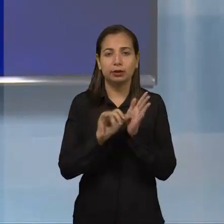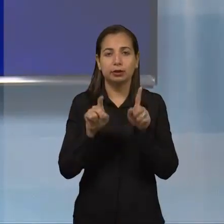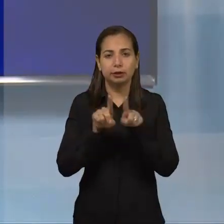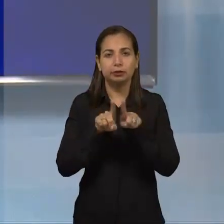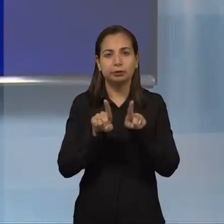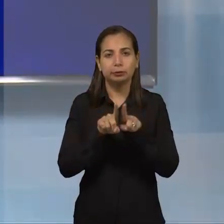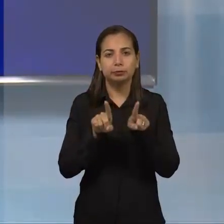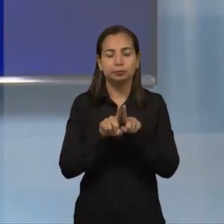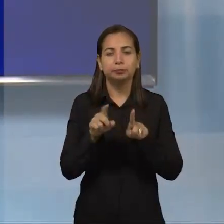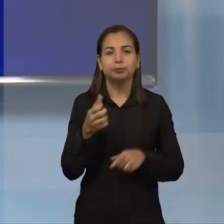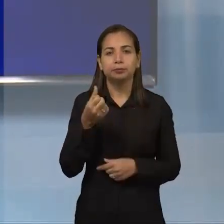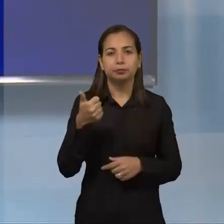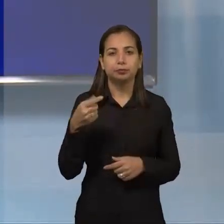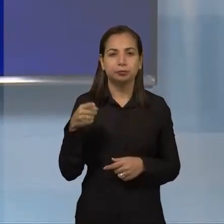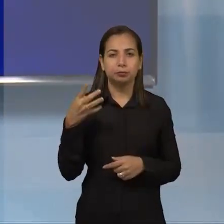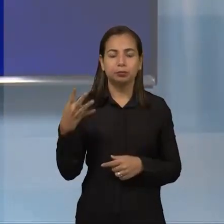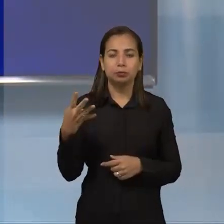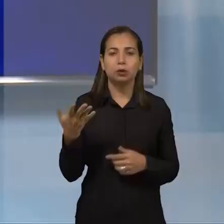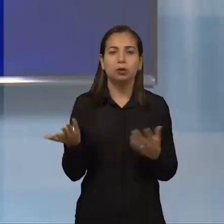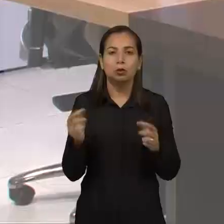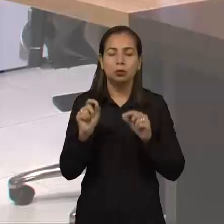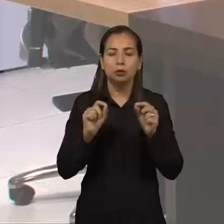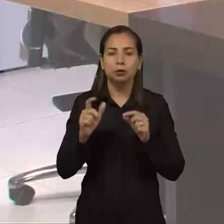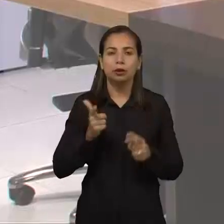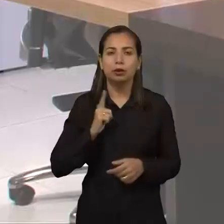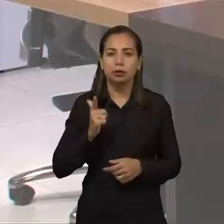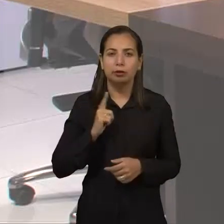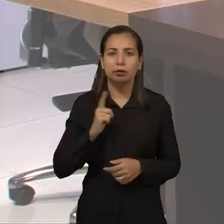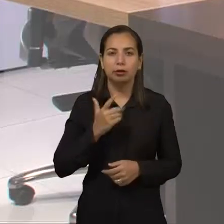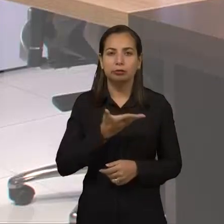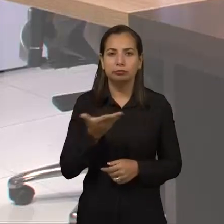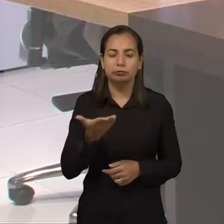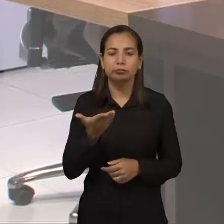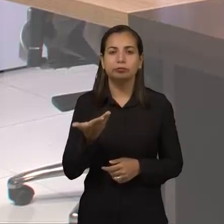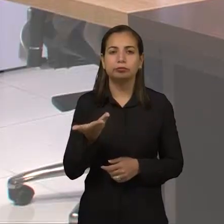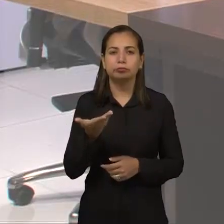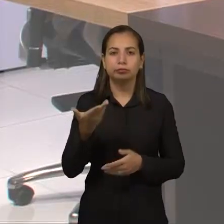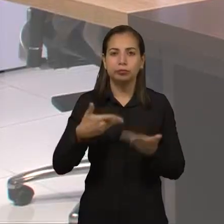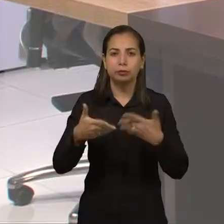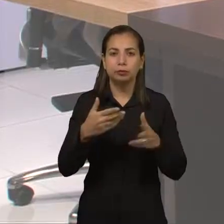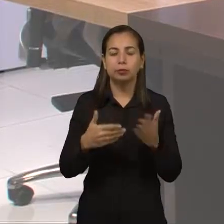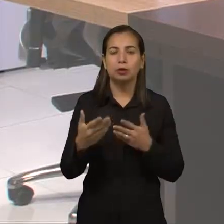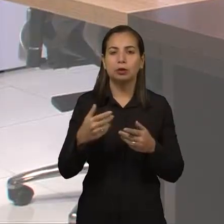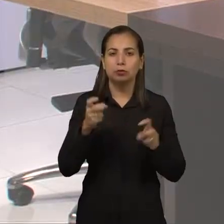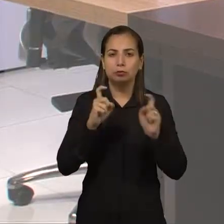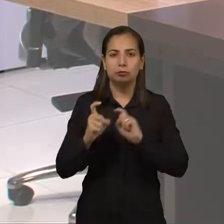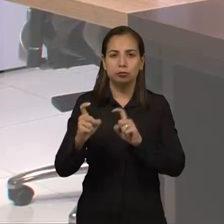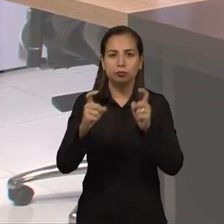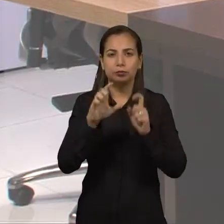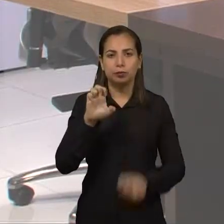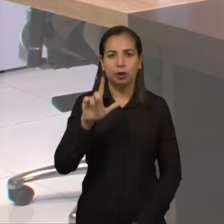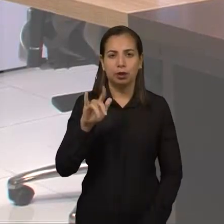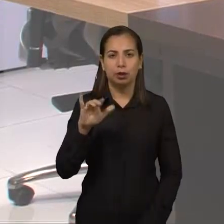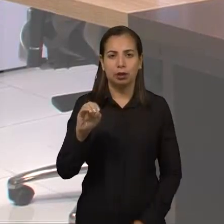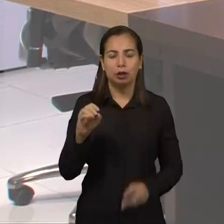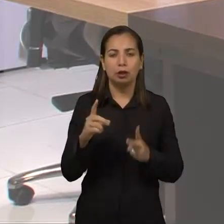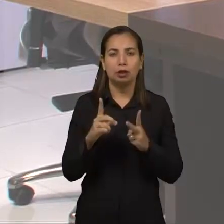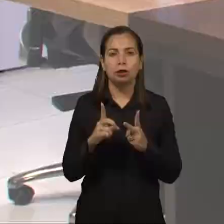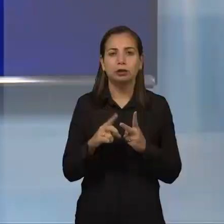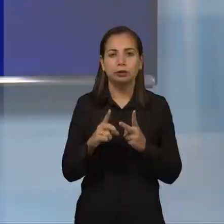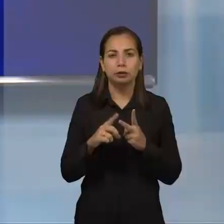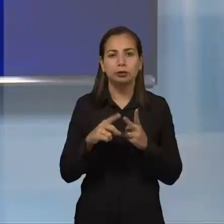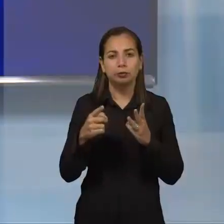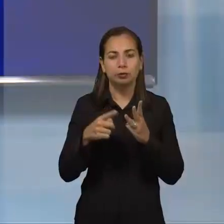instante, nós estamos aqui com as participações dos nossos debatedores Rômulo Leitão, Hélio Parente e Martoni Monte